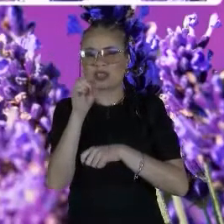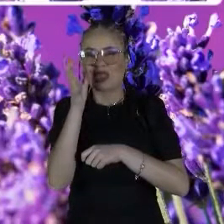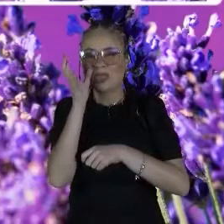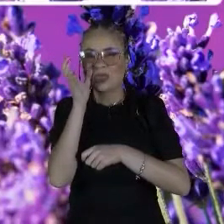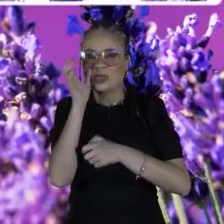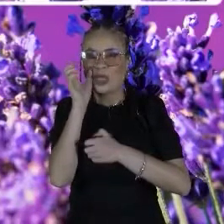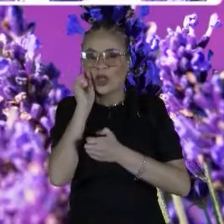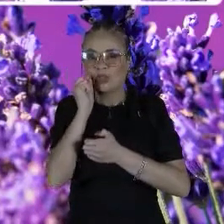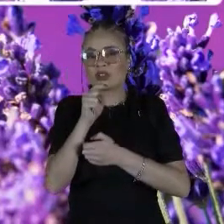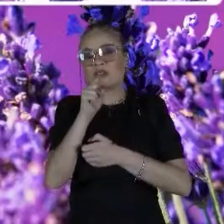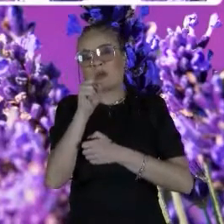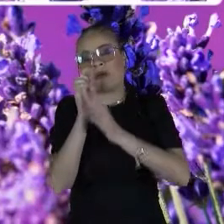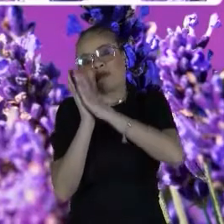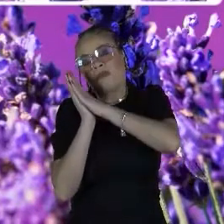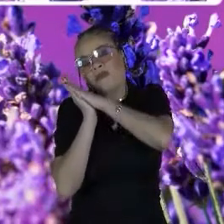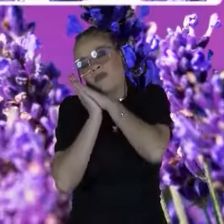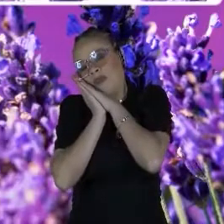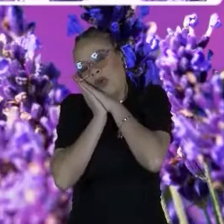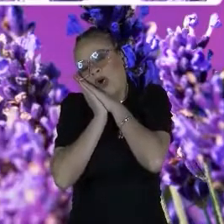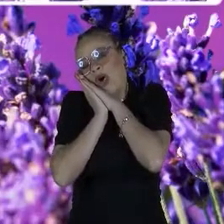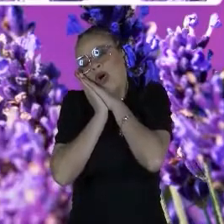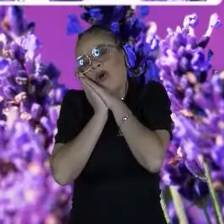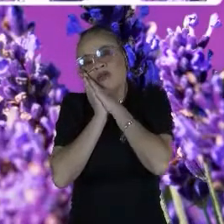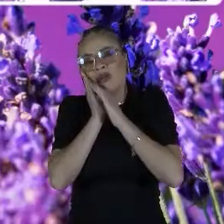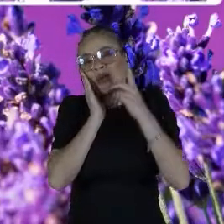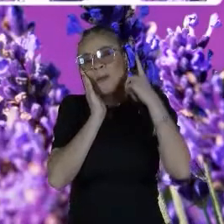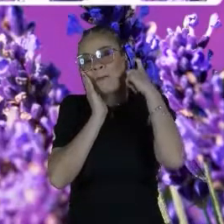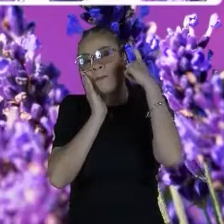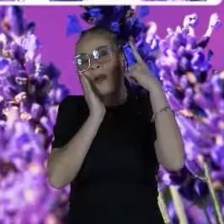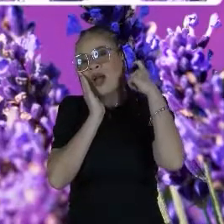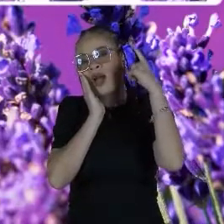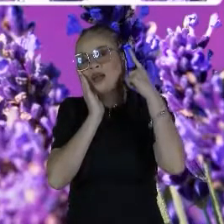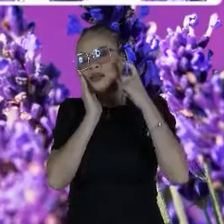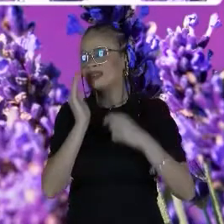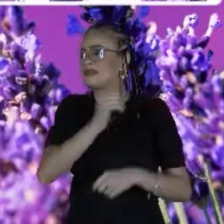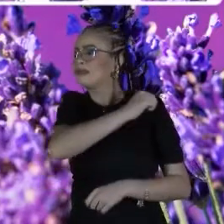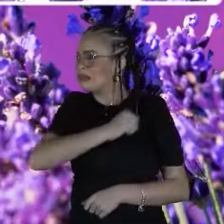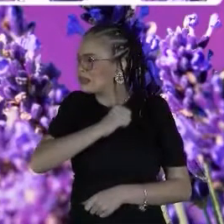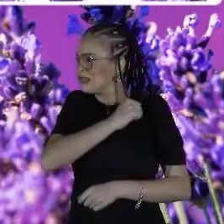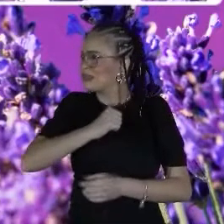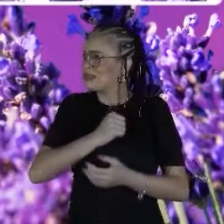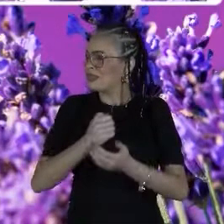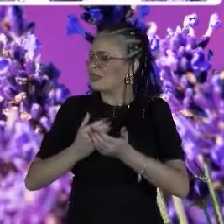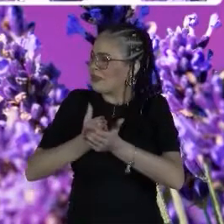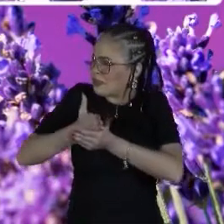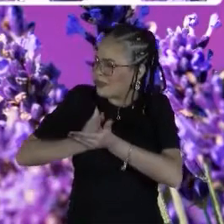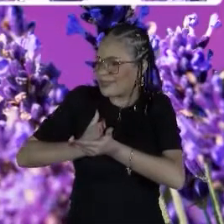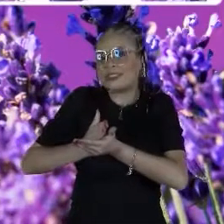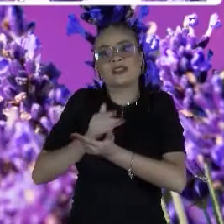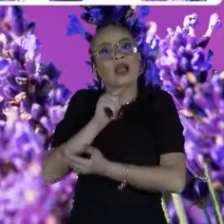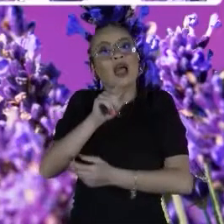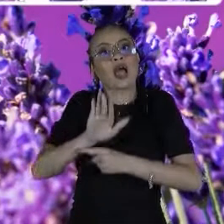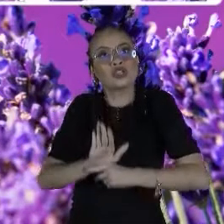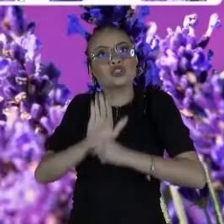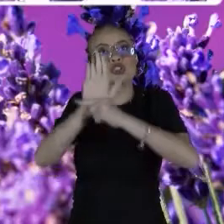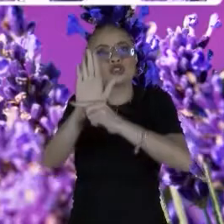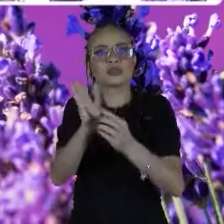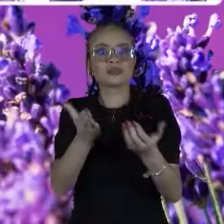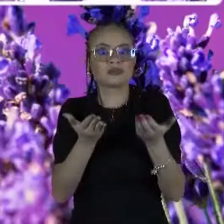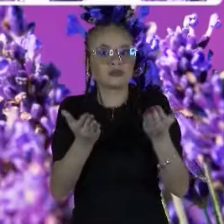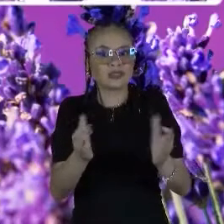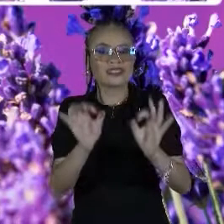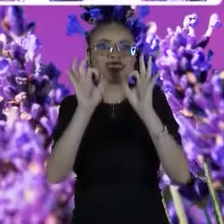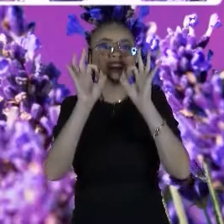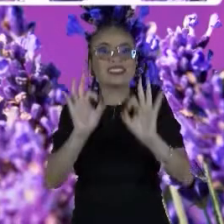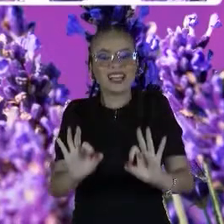Brief para você ver como vai melhorar o sono e seu parceiro ou parceira tem esse probleminha Você ainda vai resolver essa